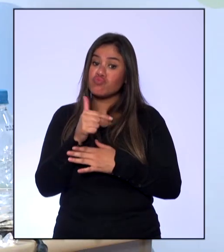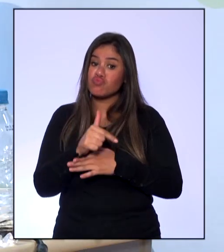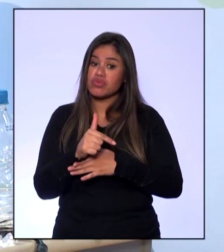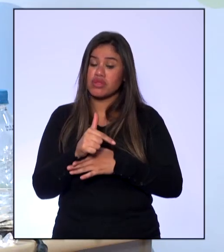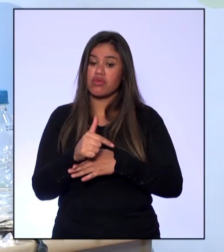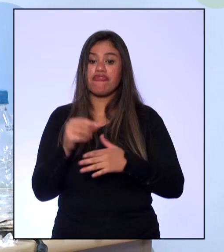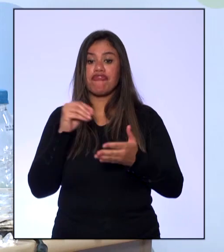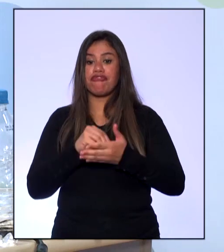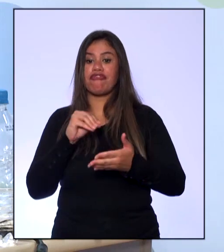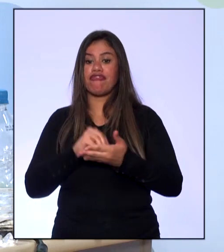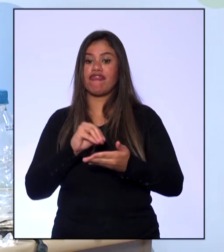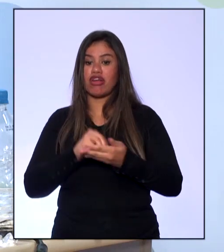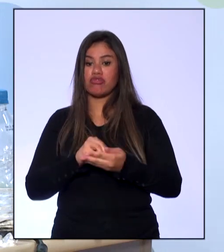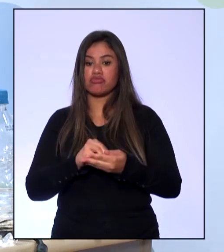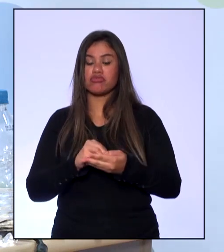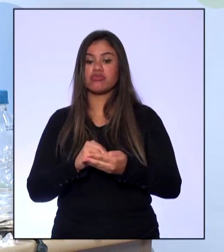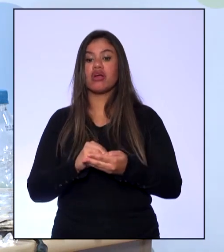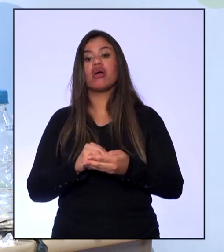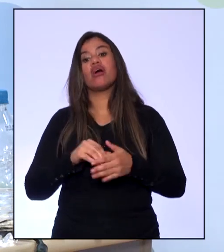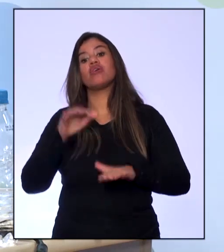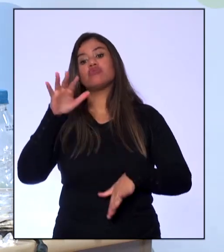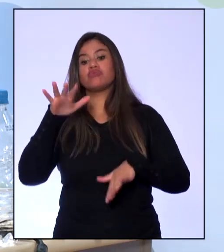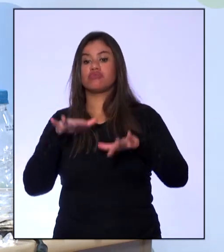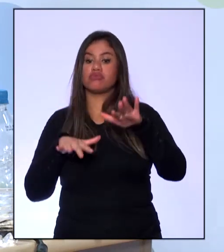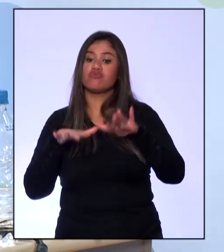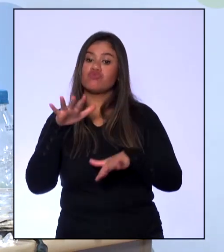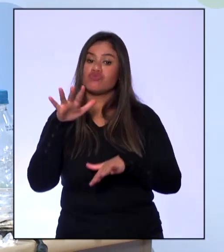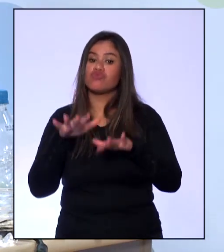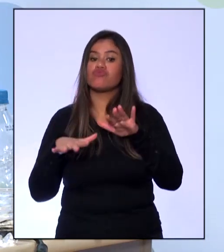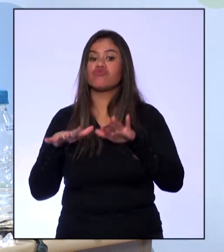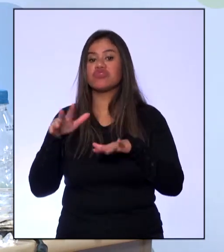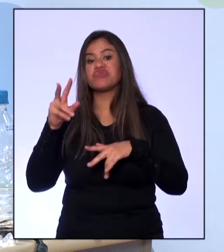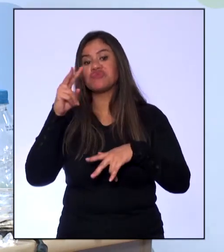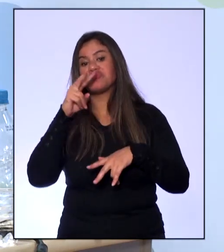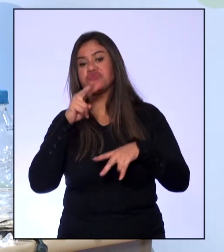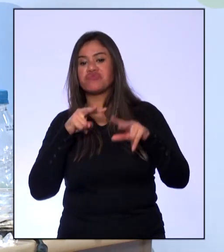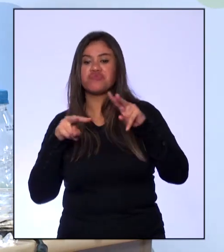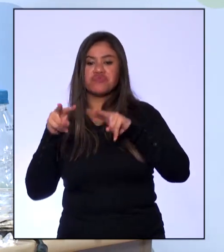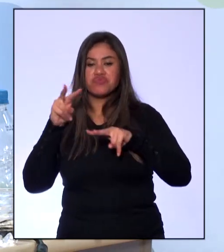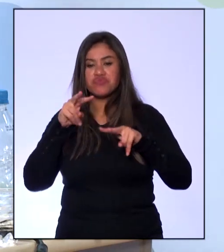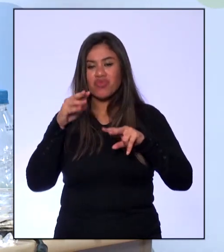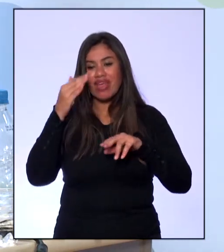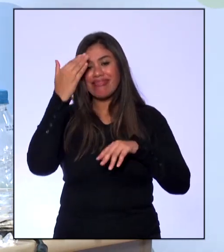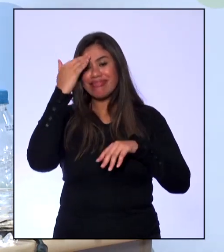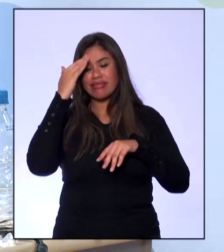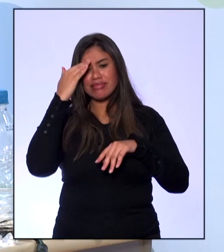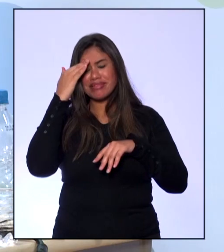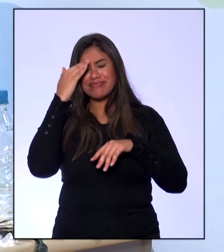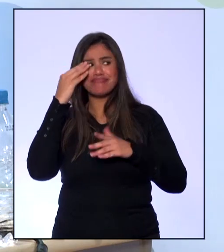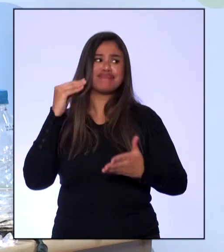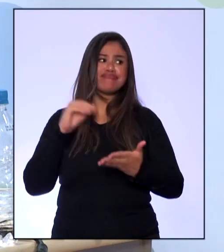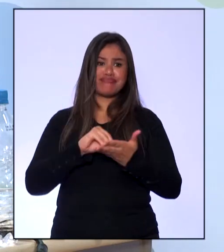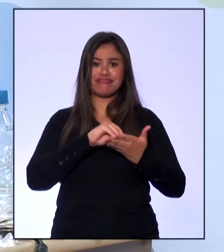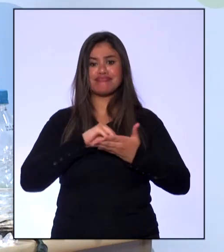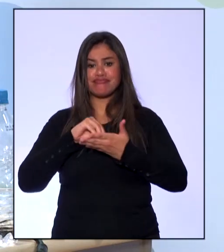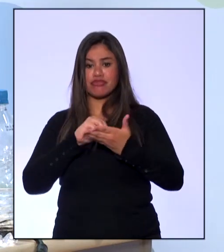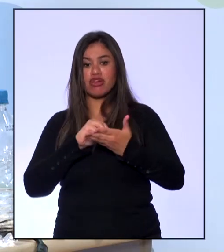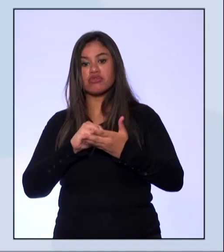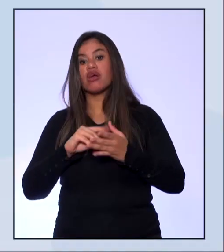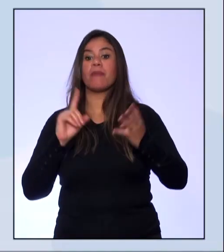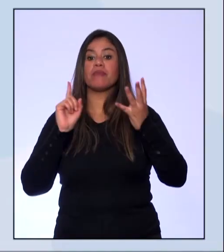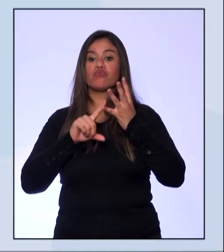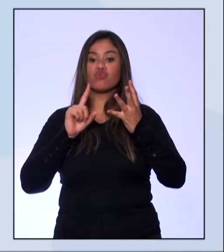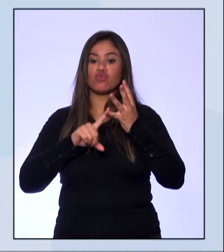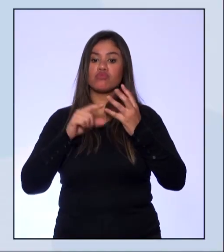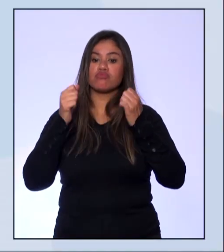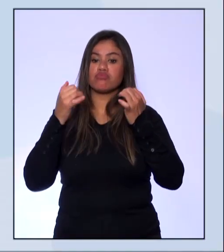desses elementos, com certeza o meu entendimento ficaria falha. Então, na questão 4, no